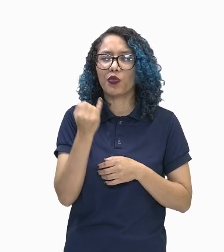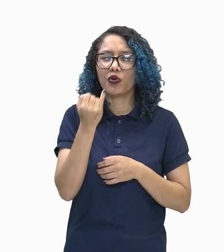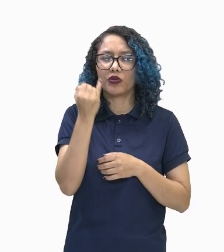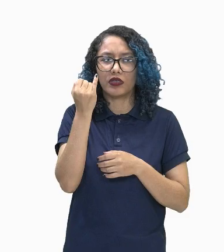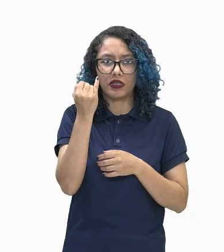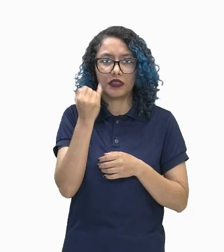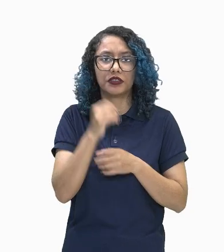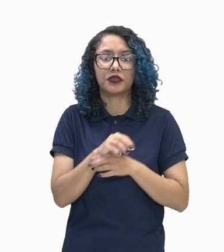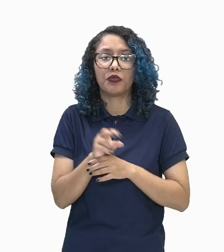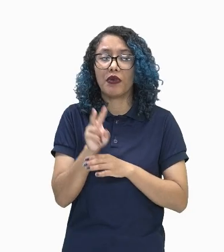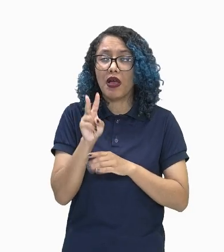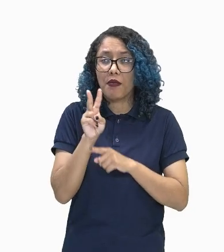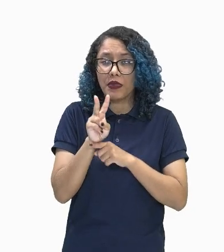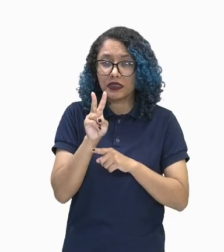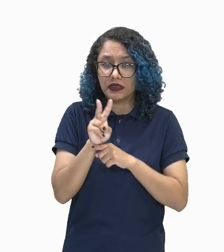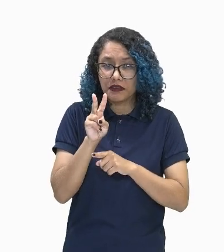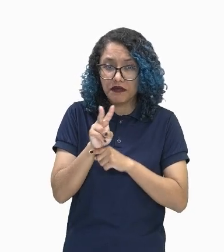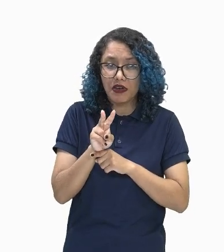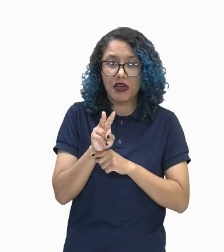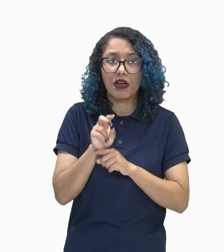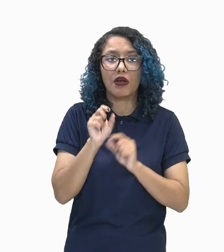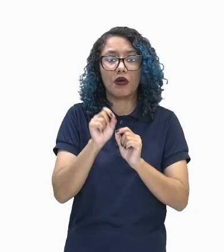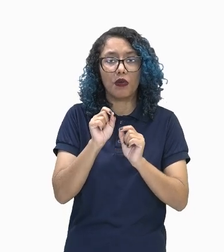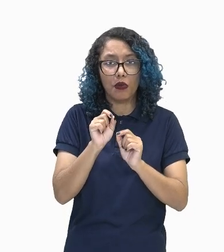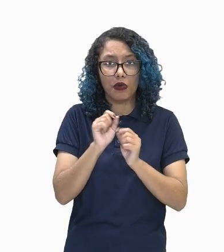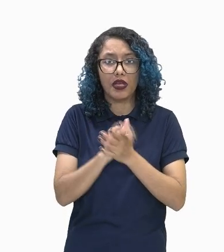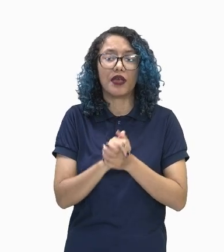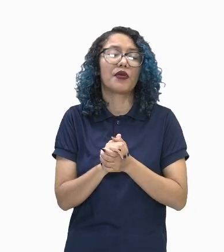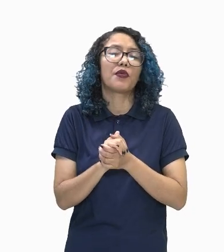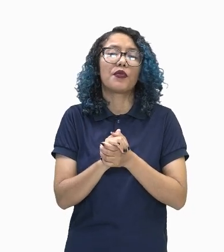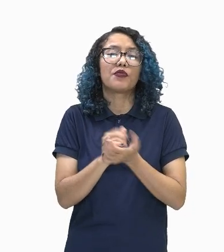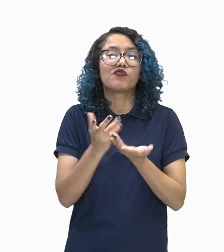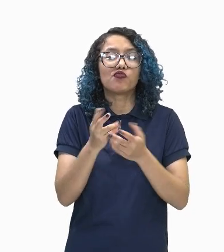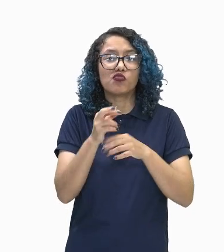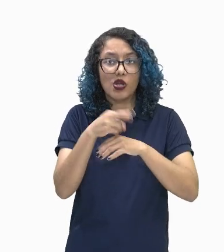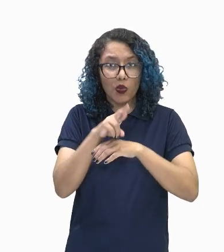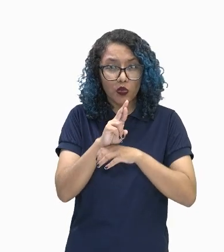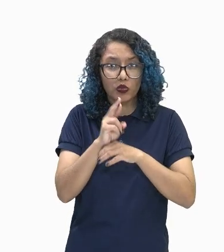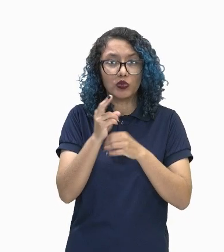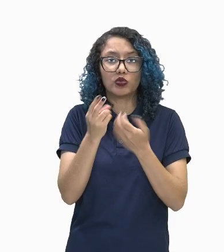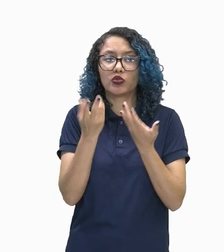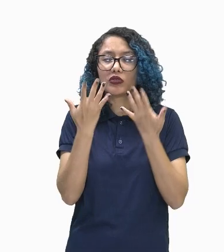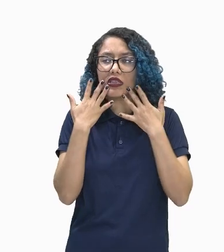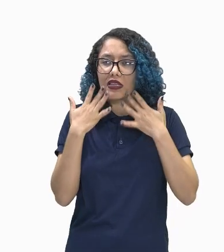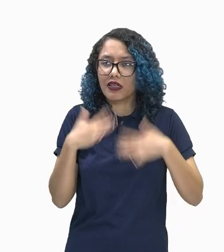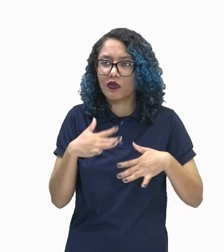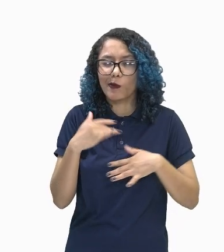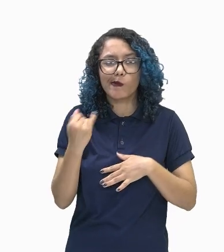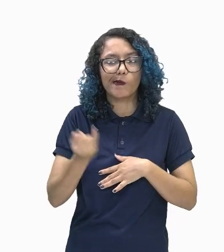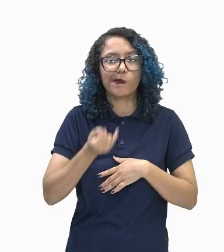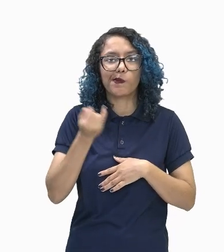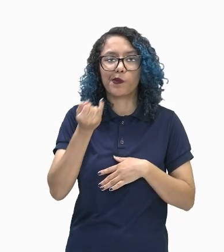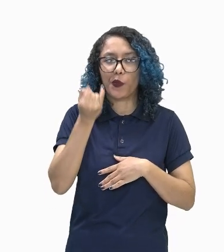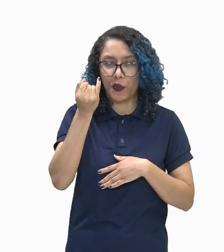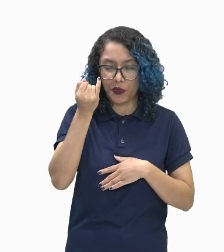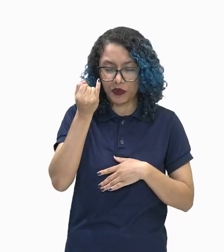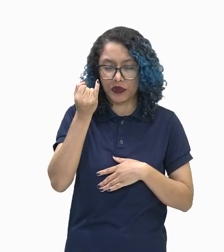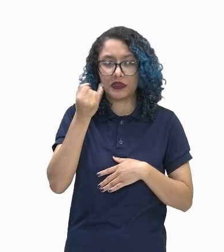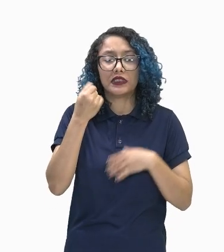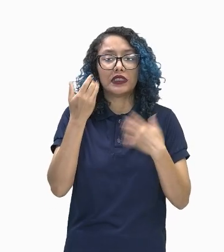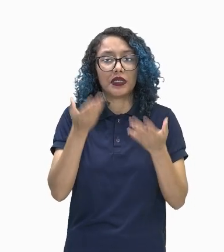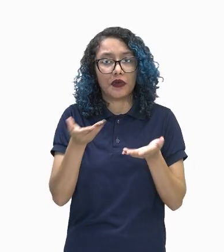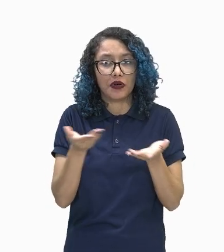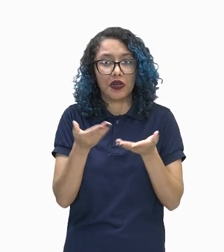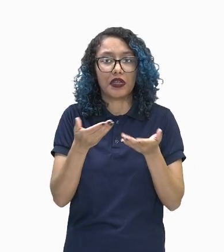um recurso natural vital. Então, a gente vai aqui falar um pouquinho do que